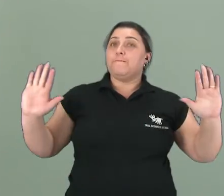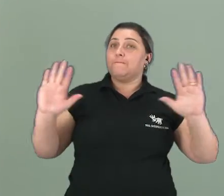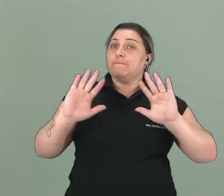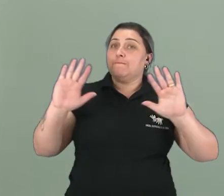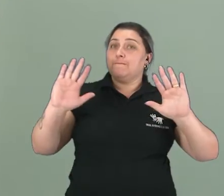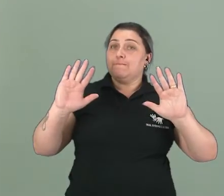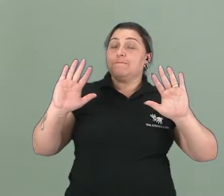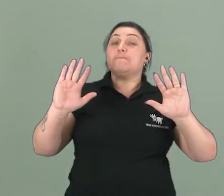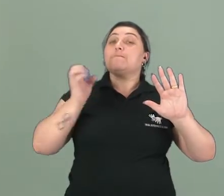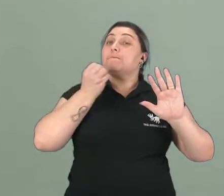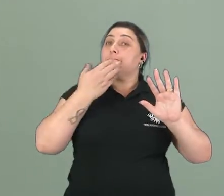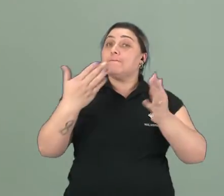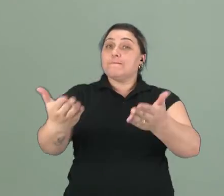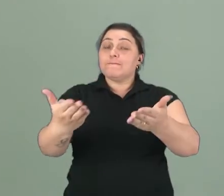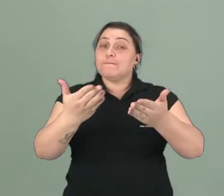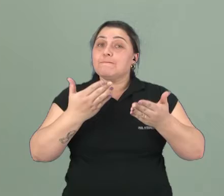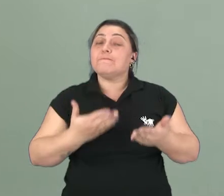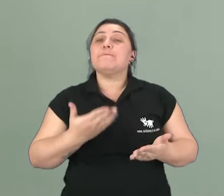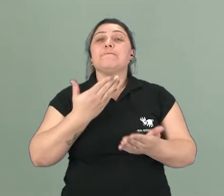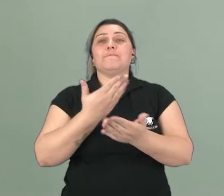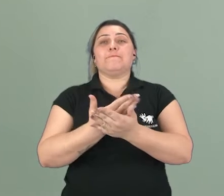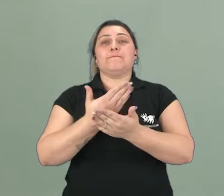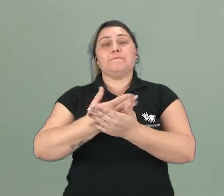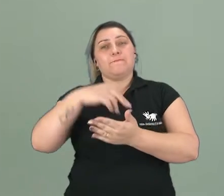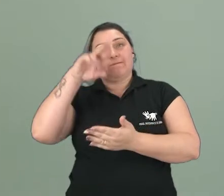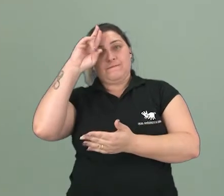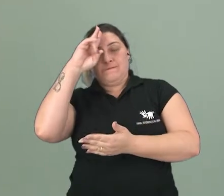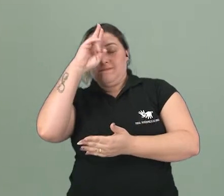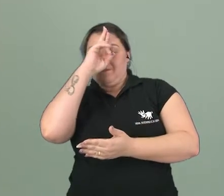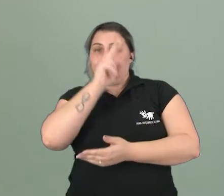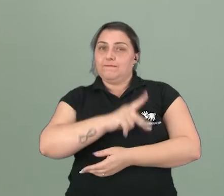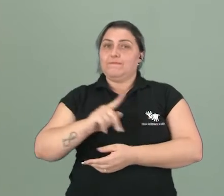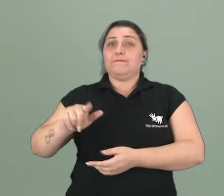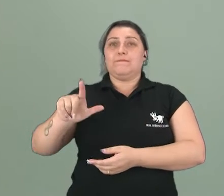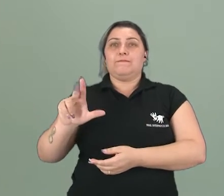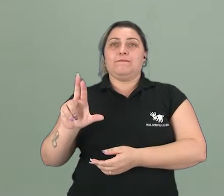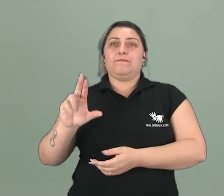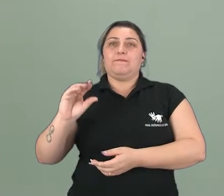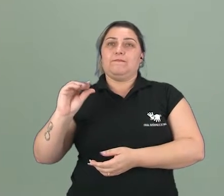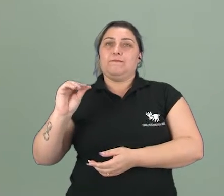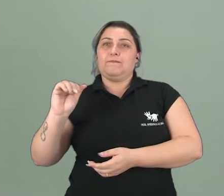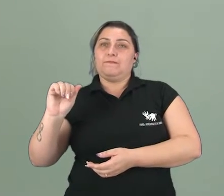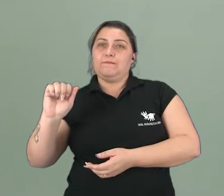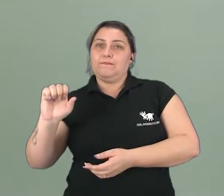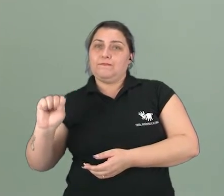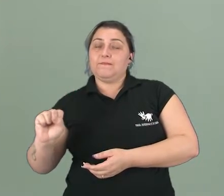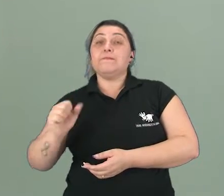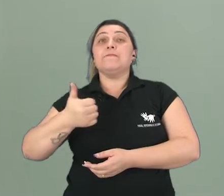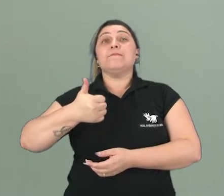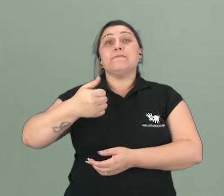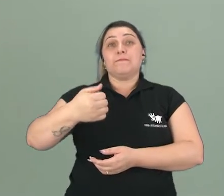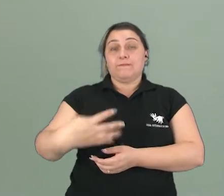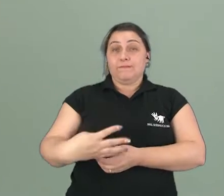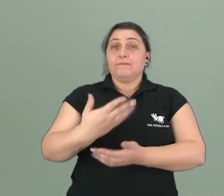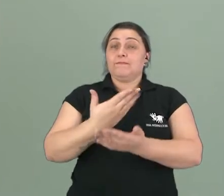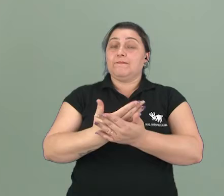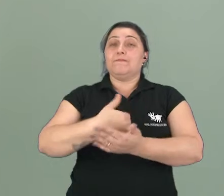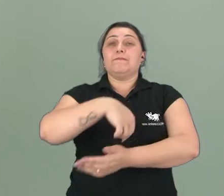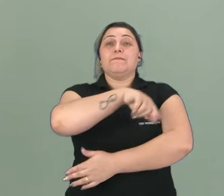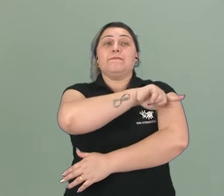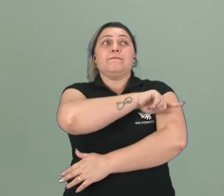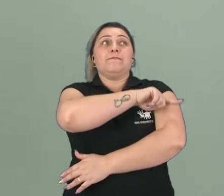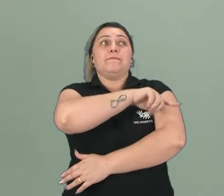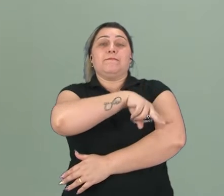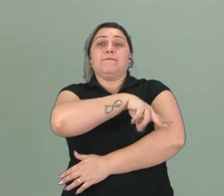Oi, galerinha, sejam muito bem-vindos a mais uma aula de História. Eu sou o professor Lucas e já estamos na nossa 14ª aula para o